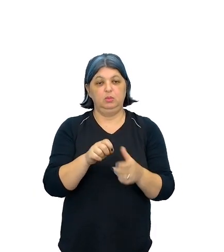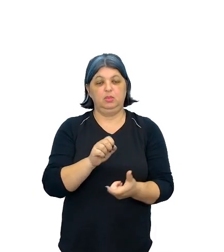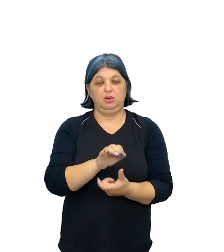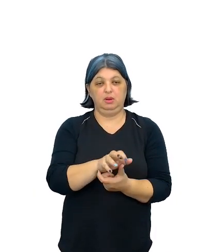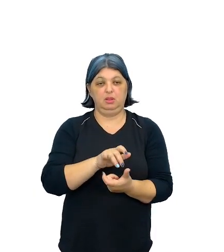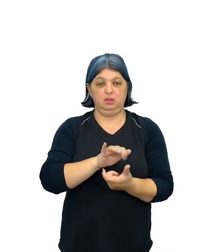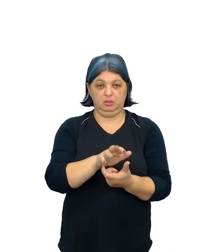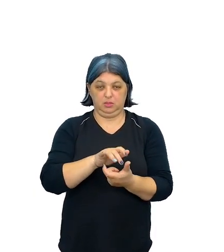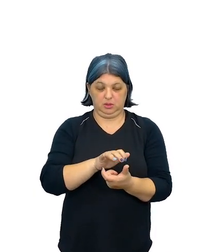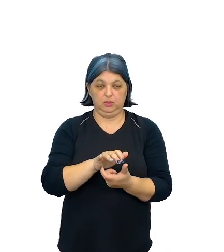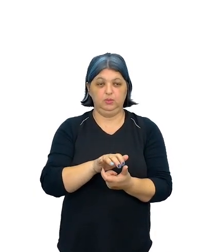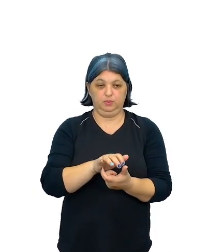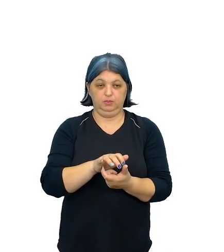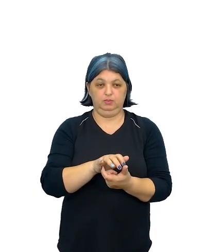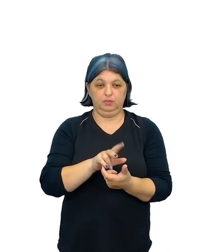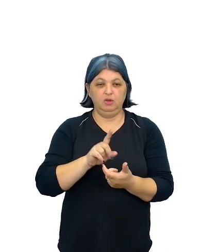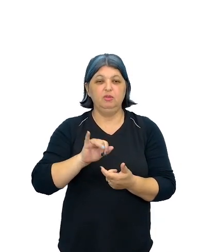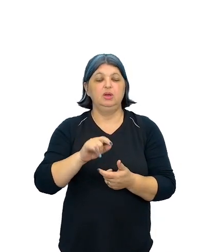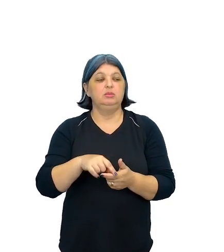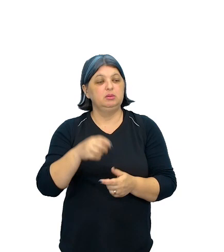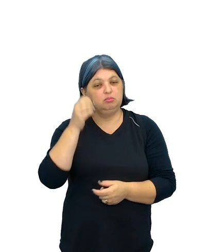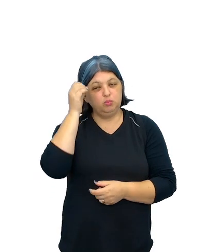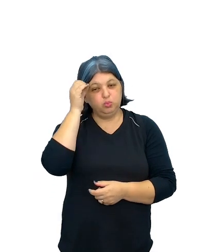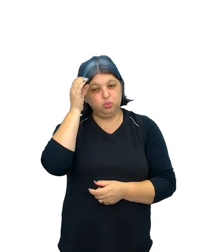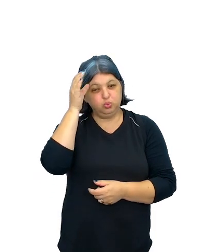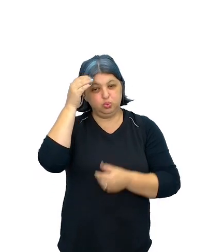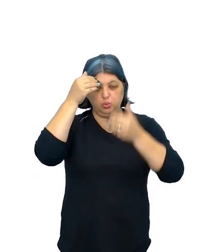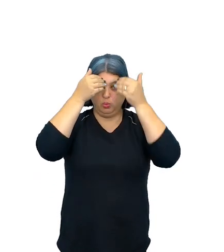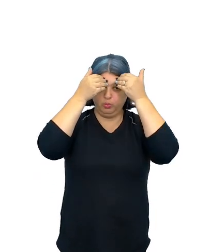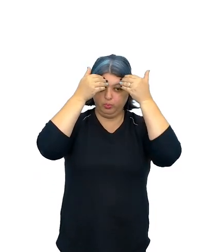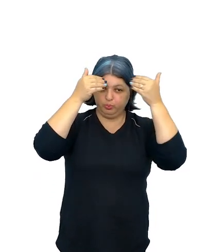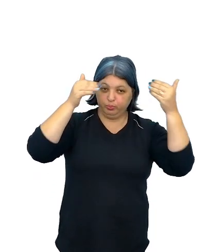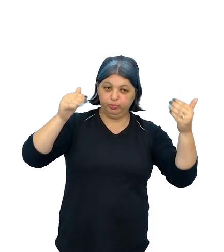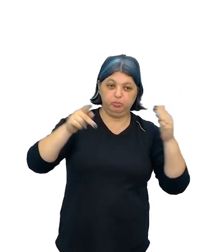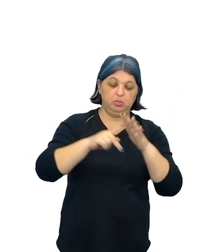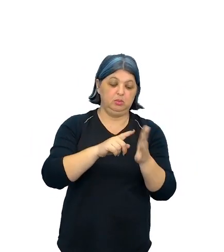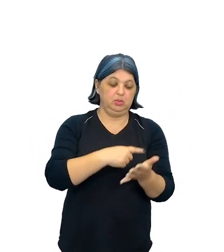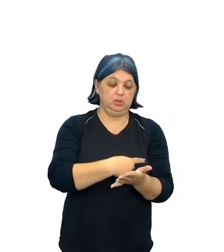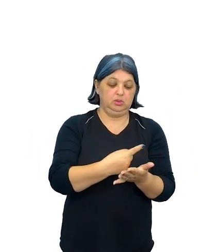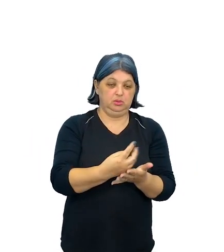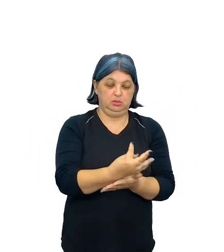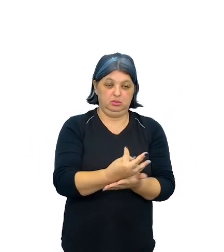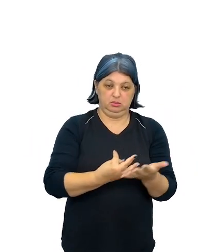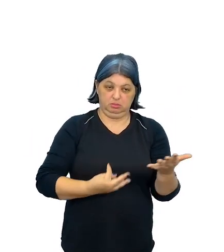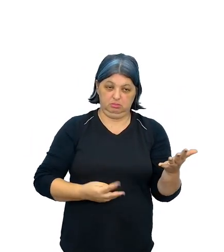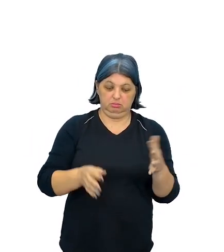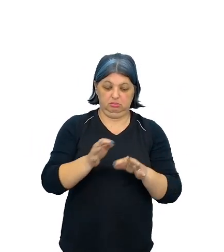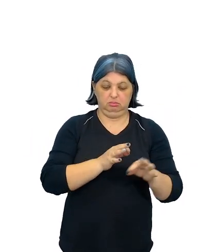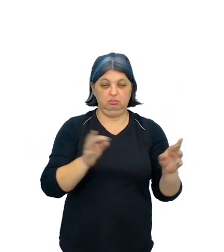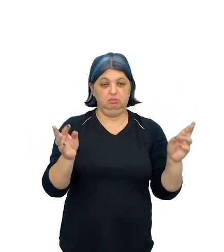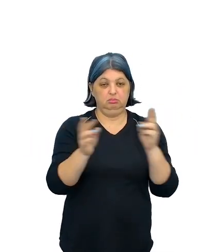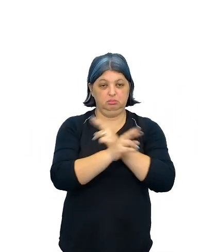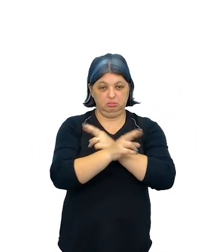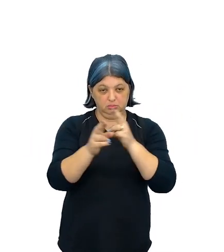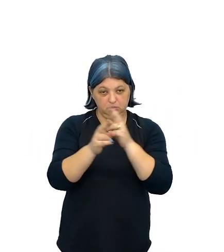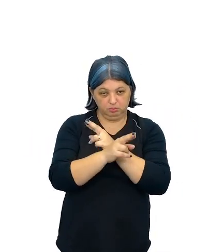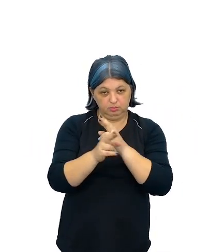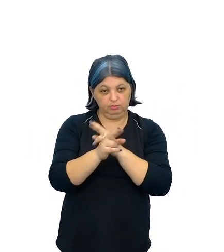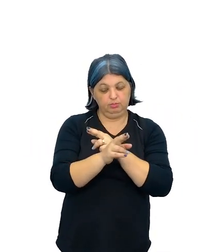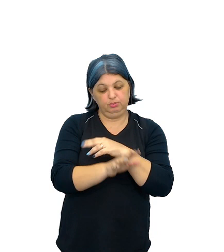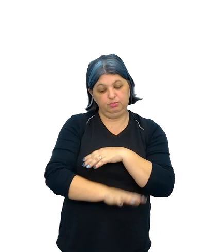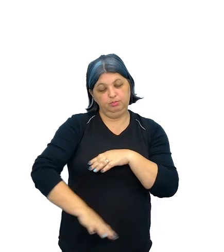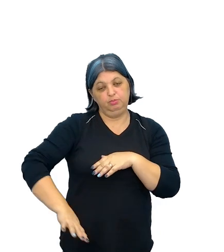letramento vai levando à ampliação dos estudantes com esses gêneros textuais, relacionados a vários campos